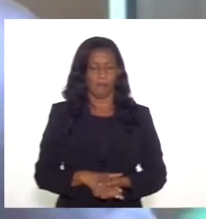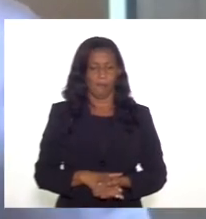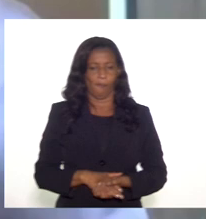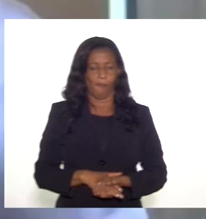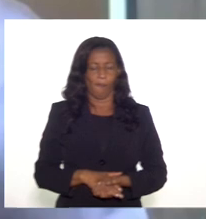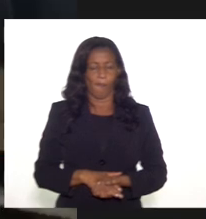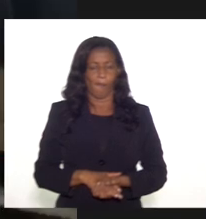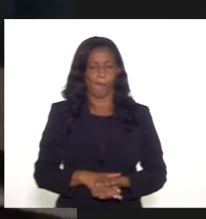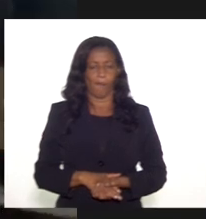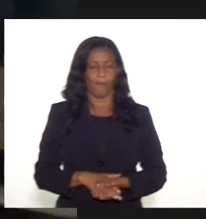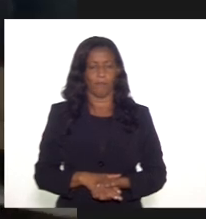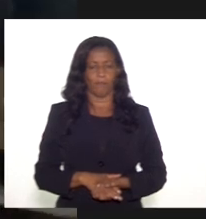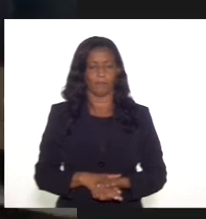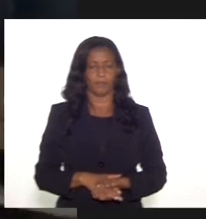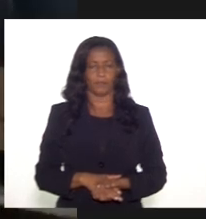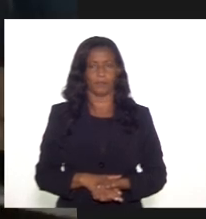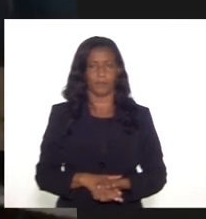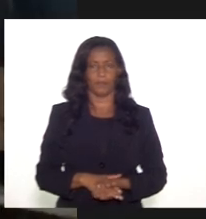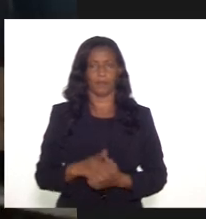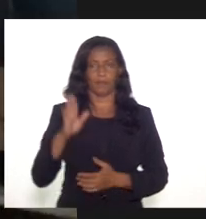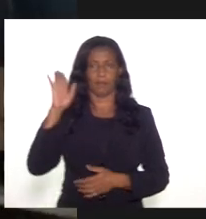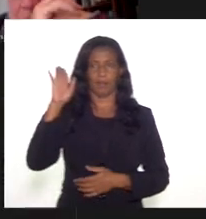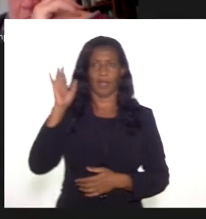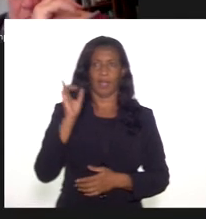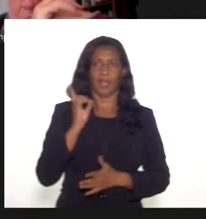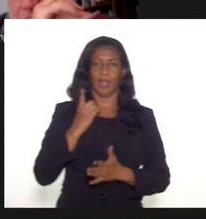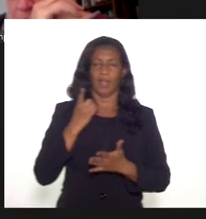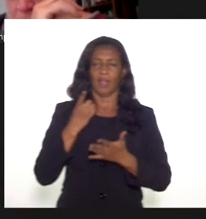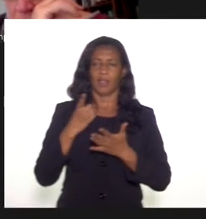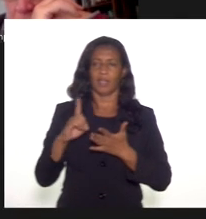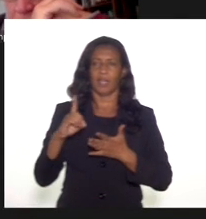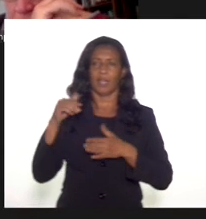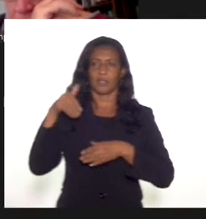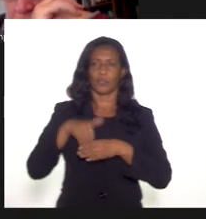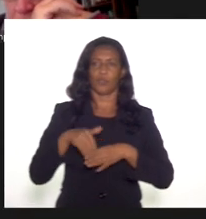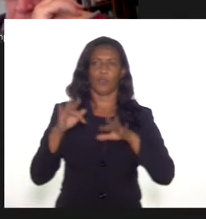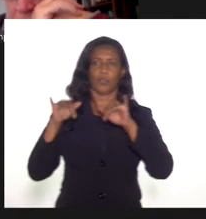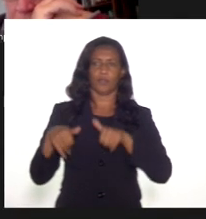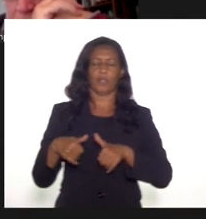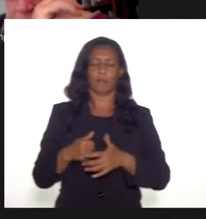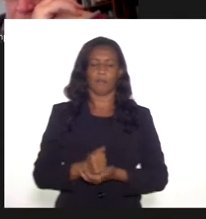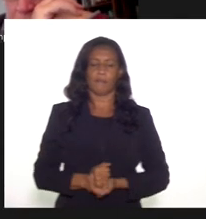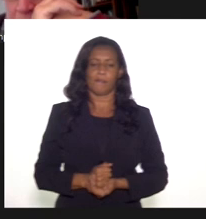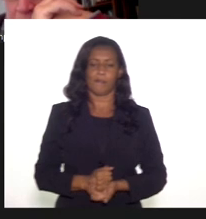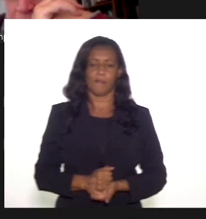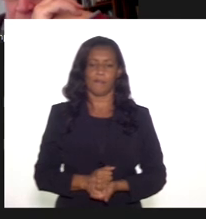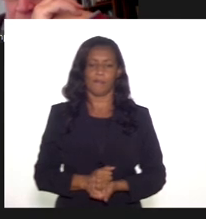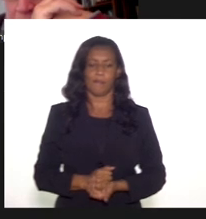A declaração de voto ao final, presidente. Declaração de voto.